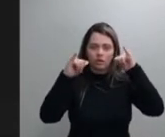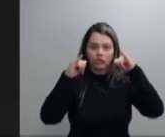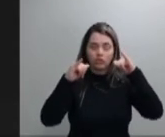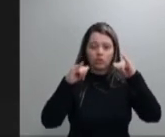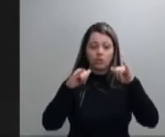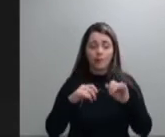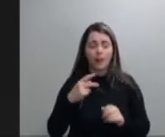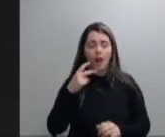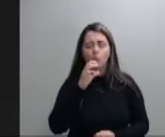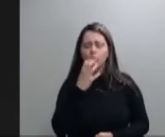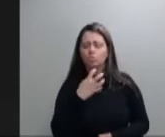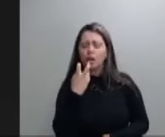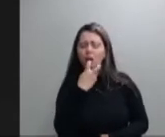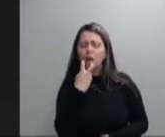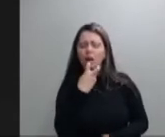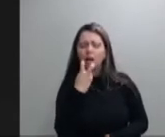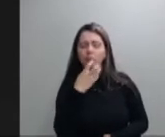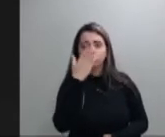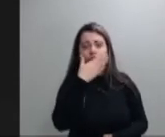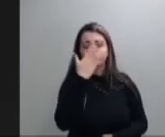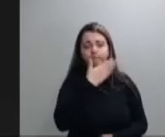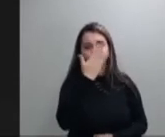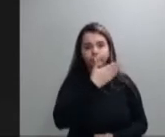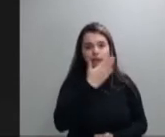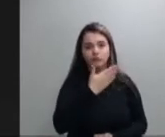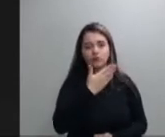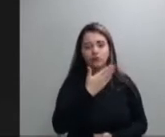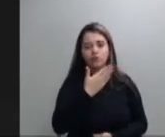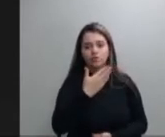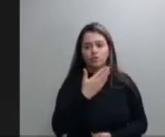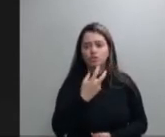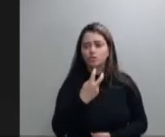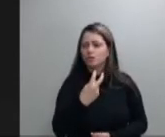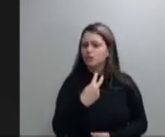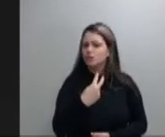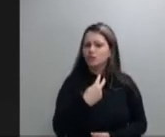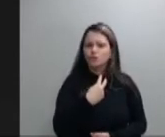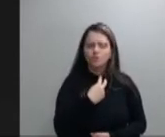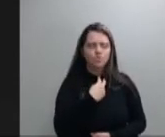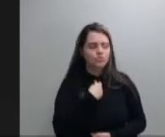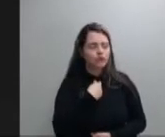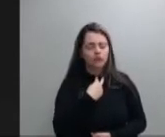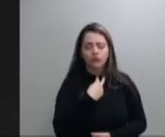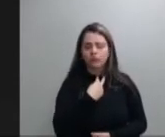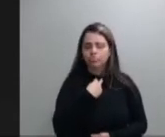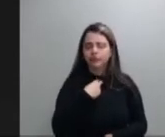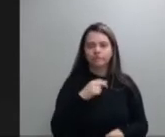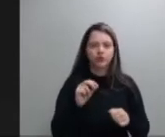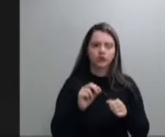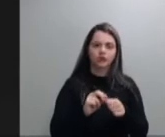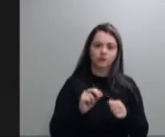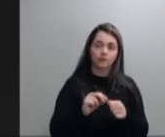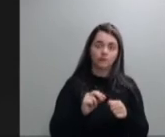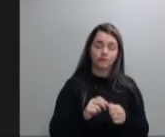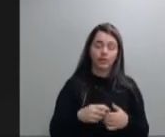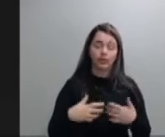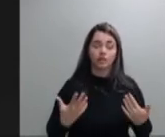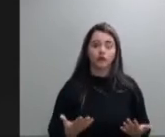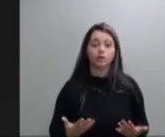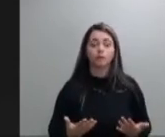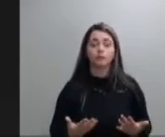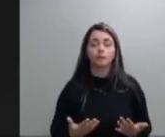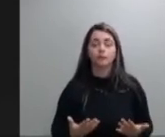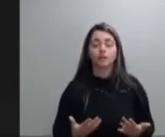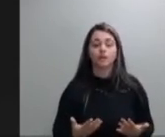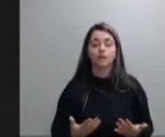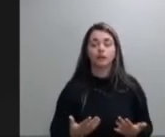prova oral sendo a meu ver possível realizar uma projeção de resultados de sorte que quanto mais cedo se definem as regras